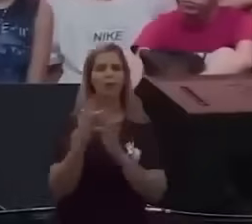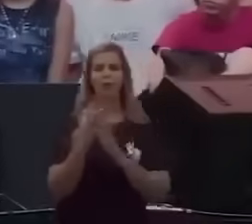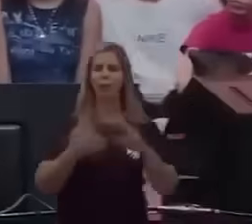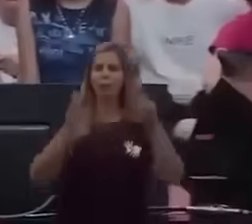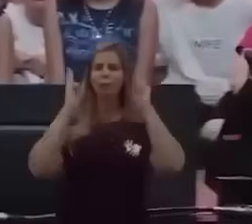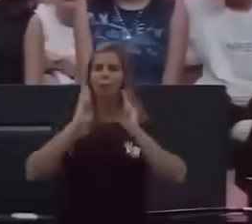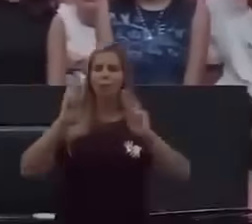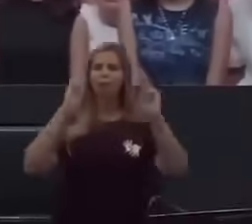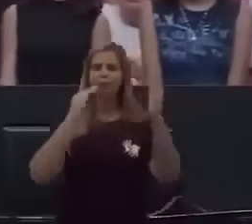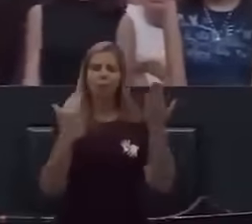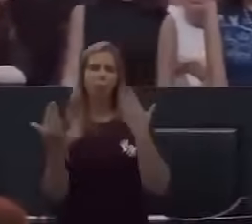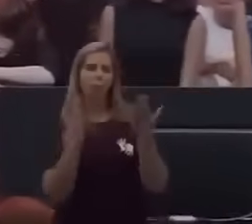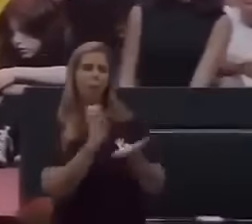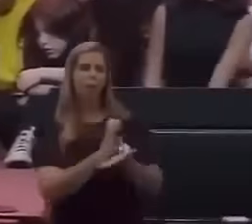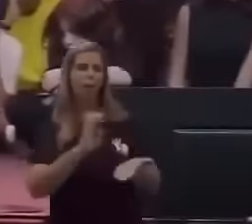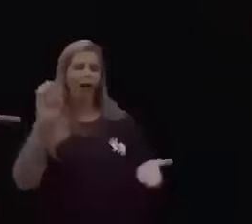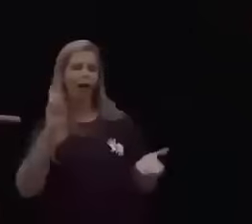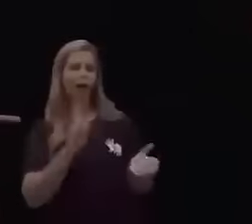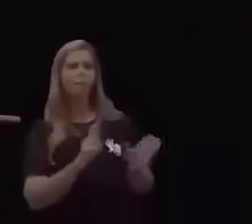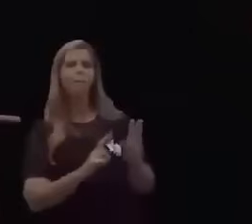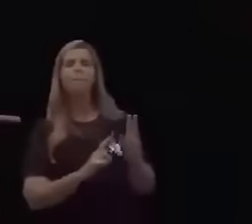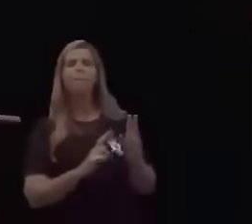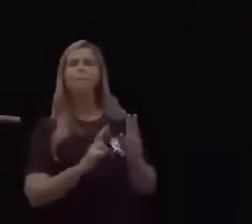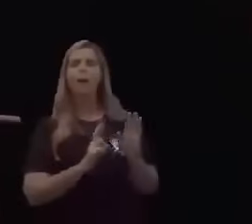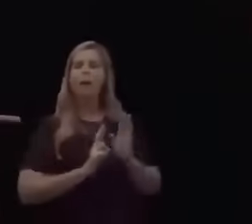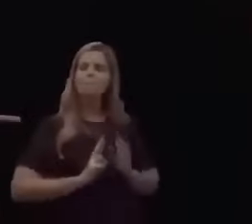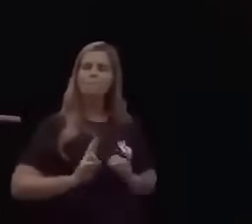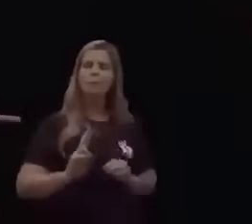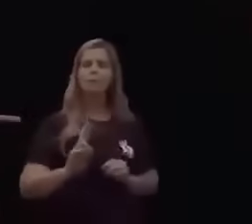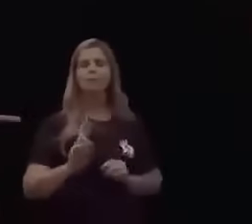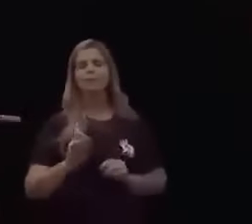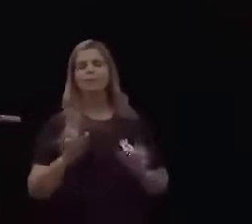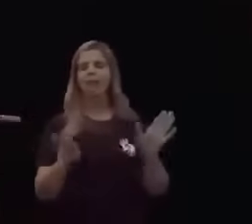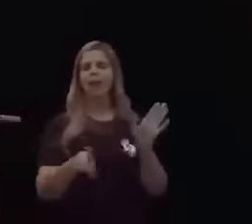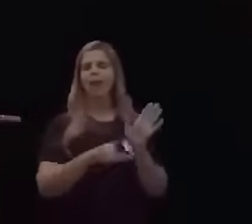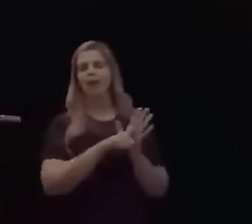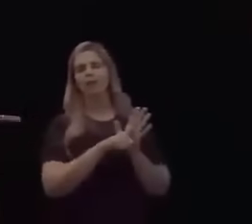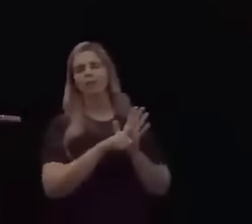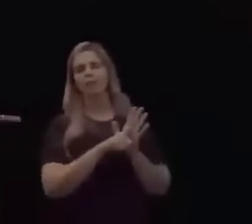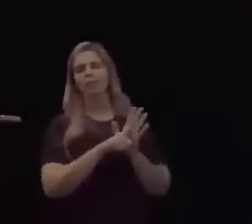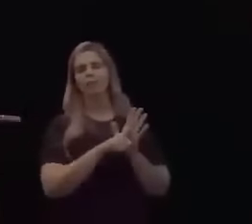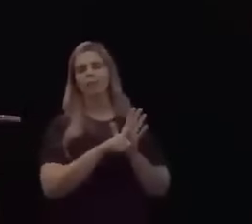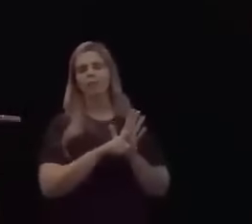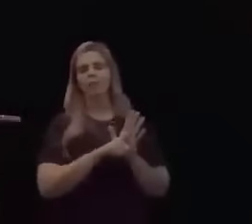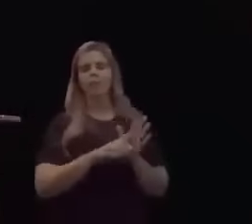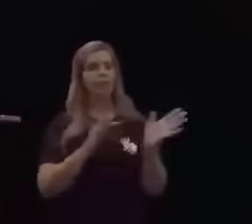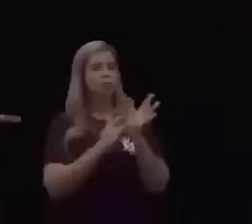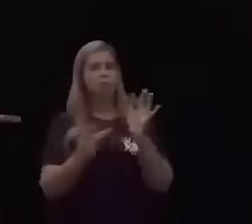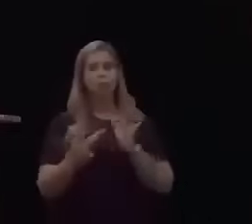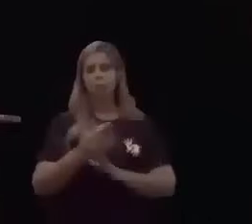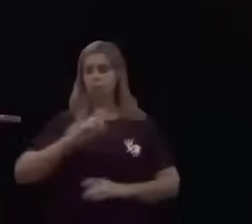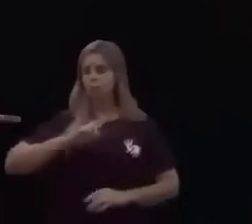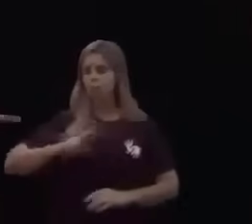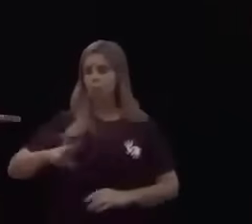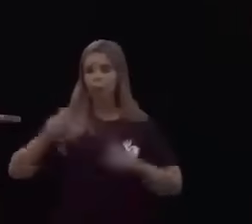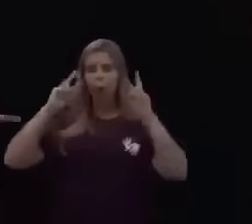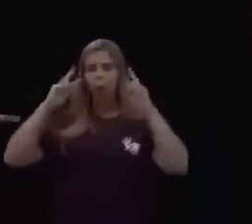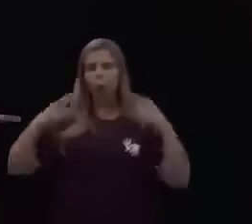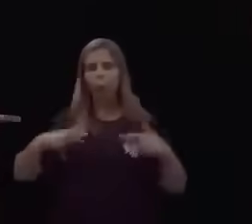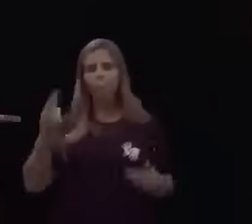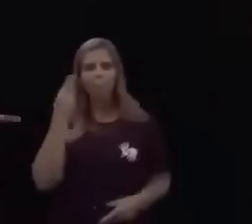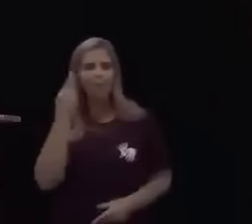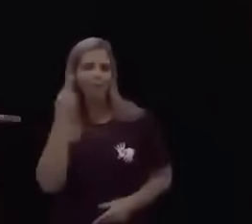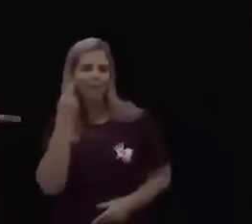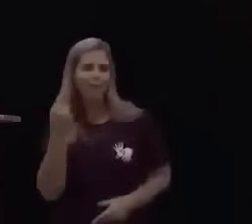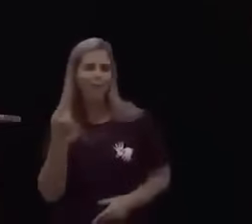e Elias, ao representante da lei, ao representante dos profetas. Mas Jesus não é apenas um grande homem, Jesus é o próprio Deus entre os homens, ele é único,